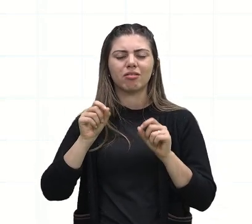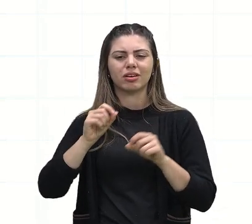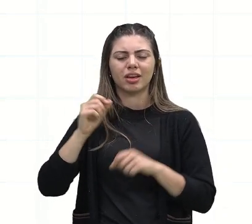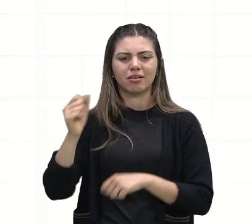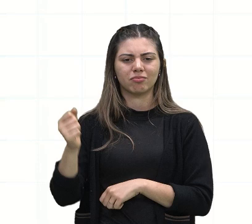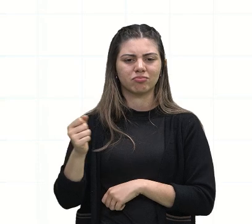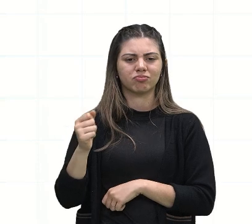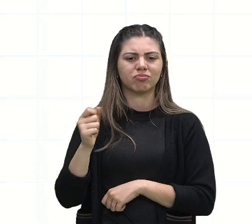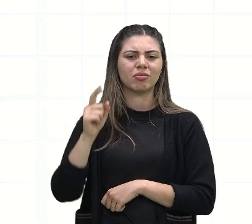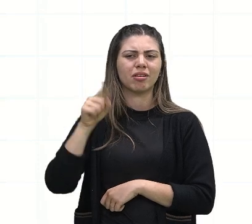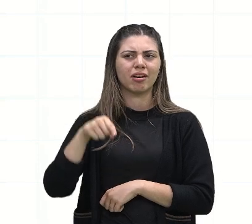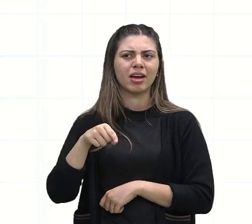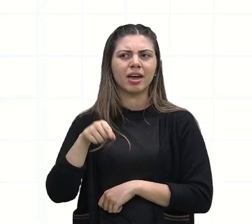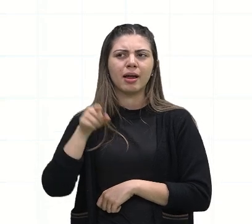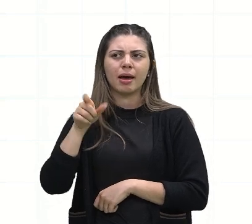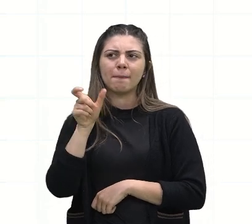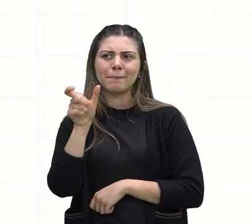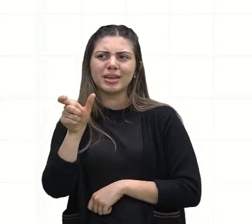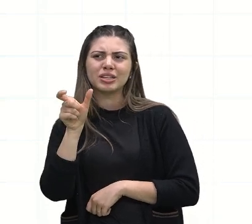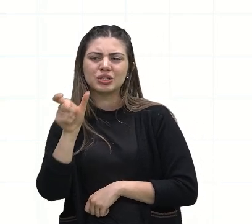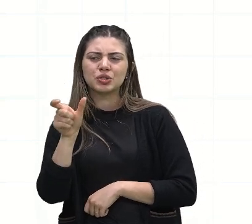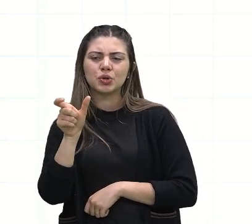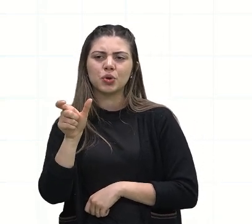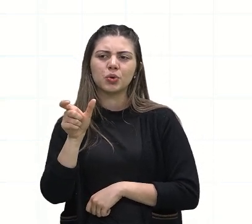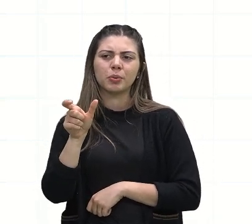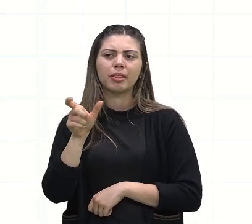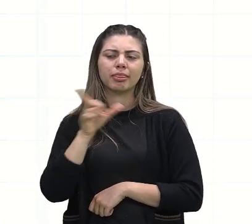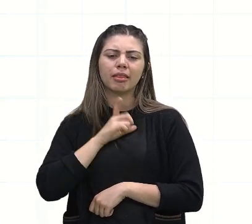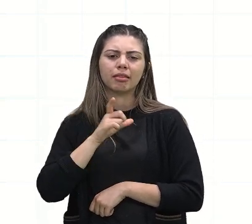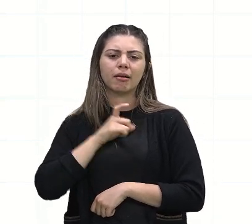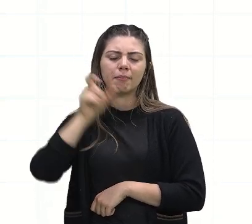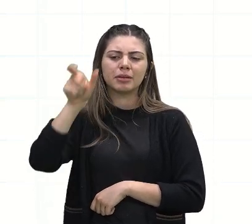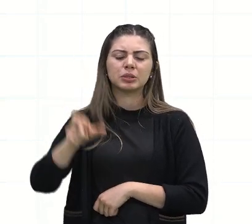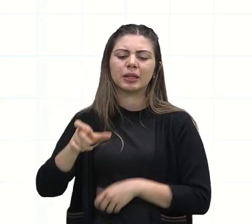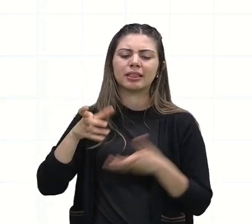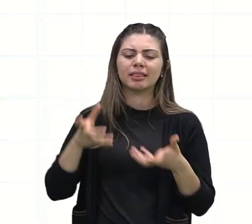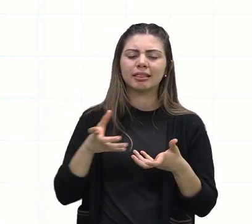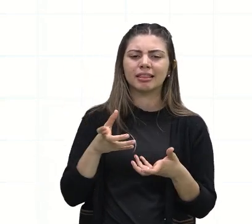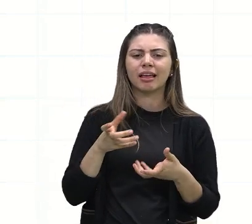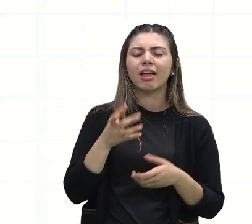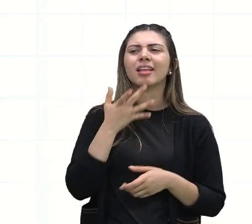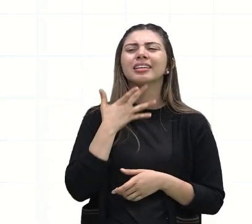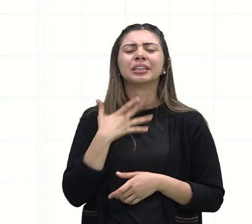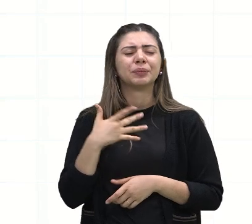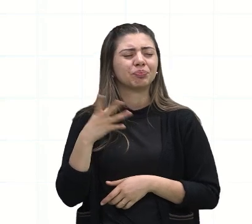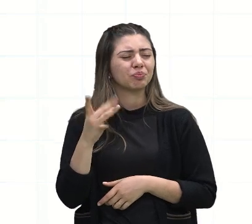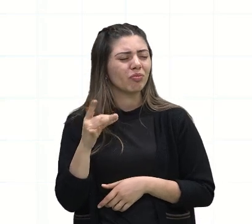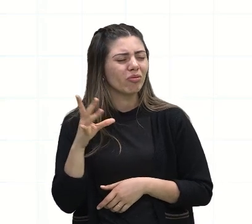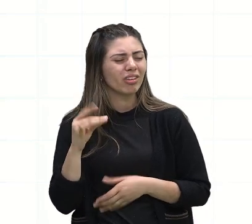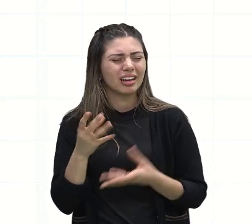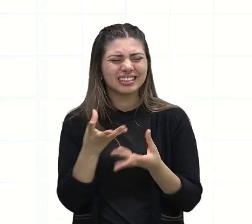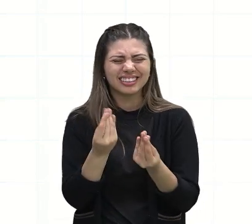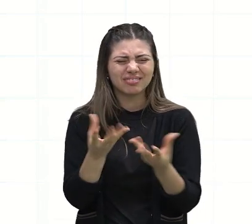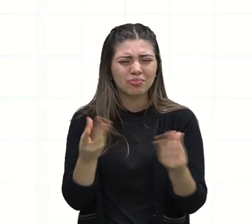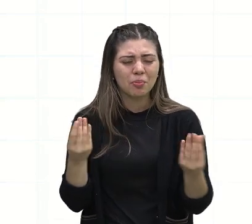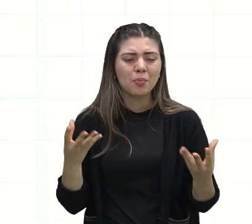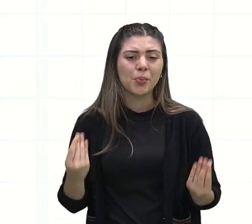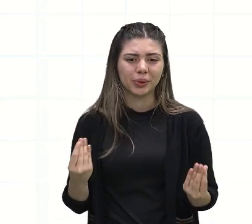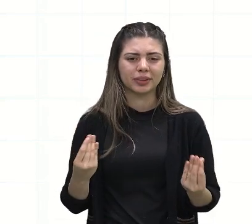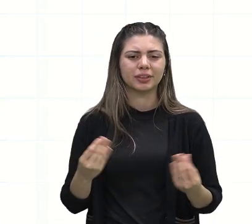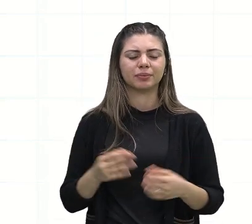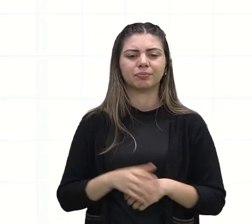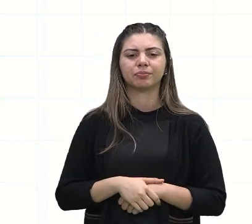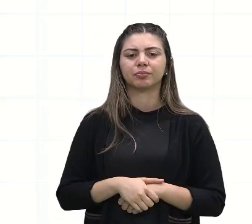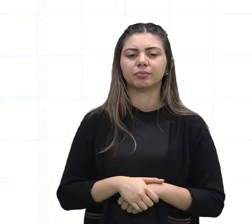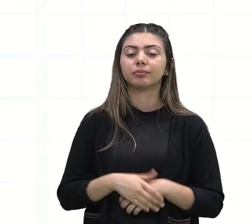significa que a pessoa está com uma intensidade, né, da sede, ela está com muita sede, né? Então, aqui,